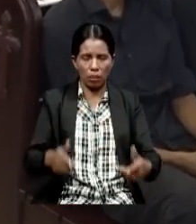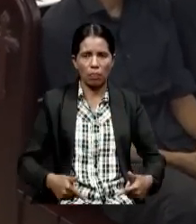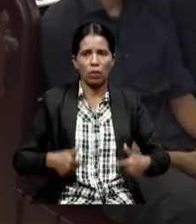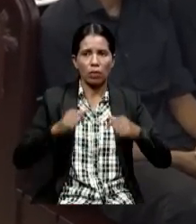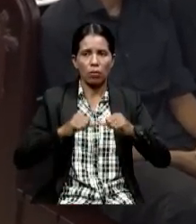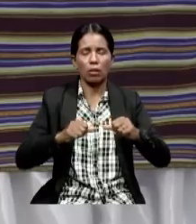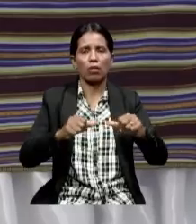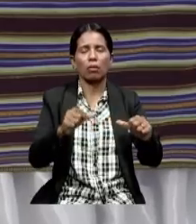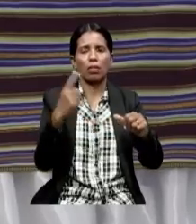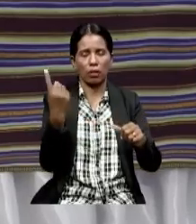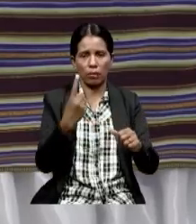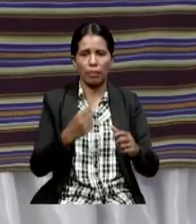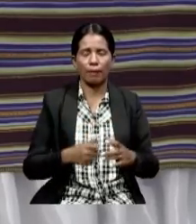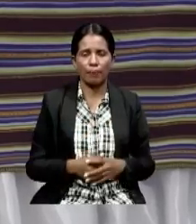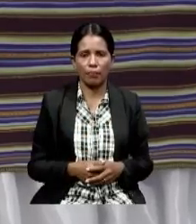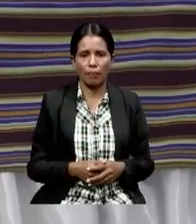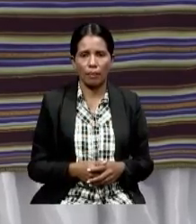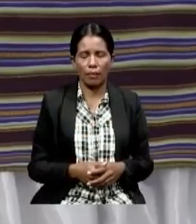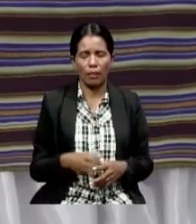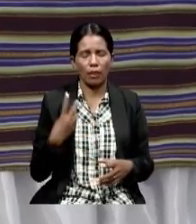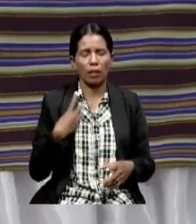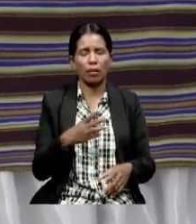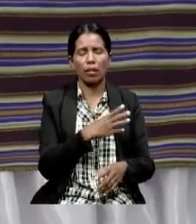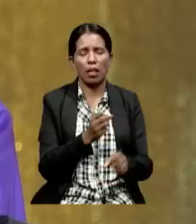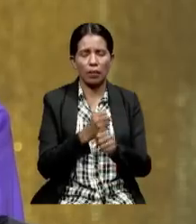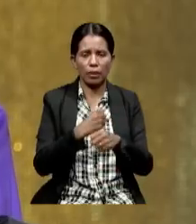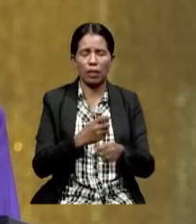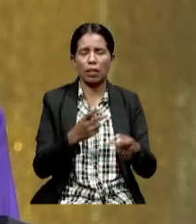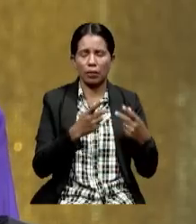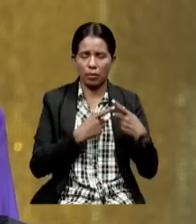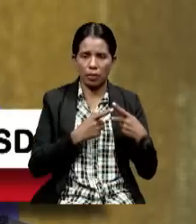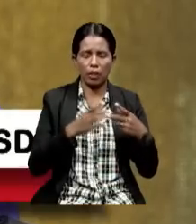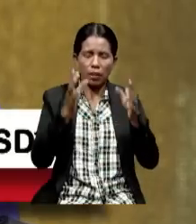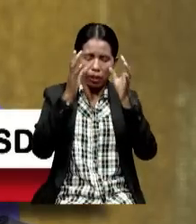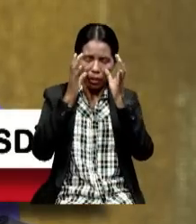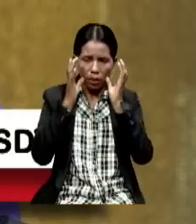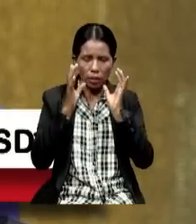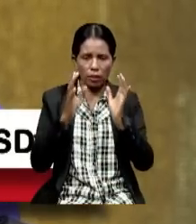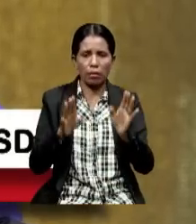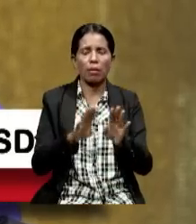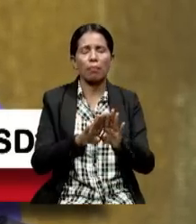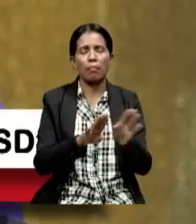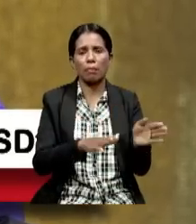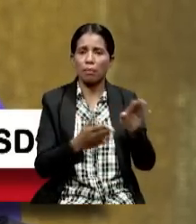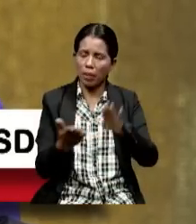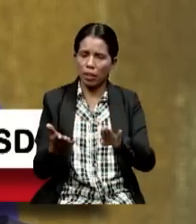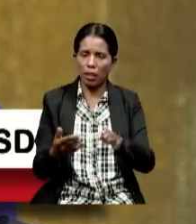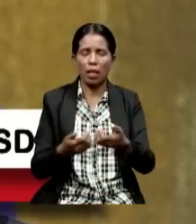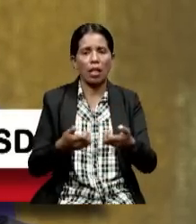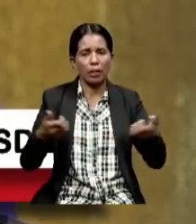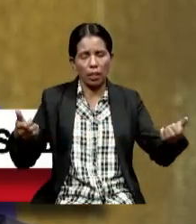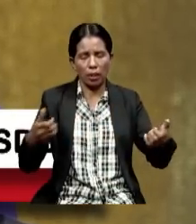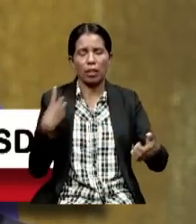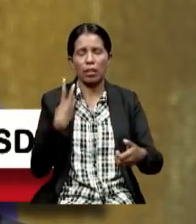fatin. Guatida ne be aluita la resursa ma comate separa ita ne be